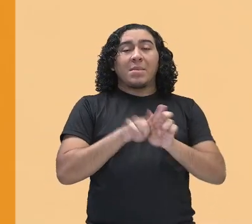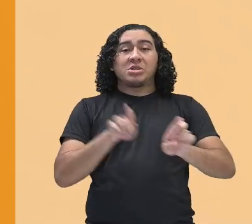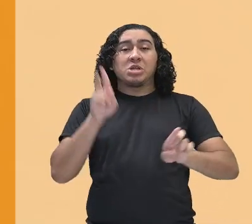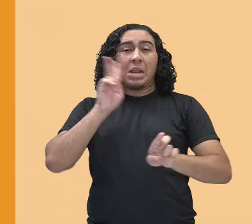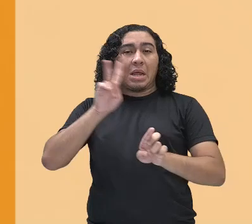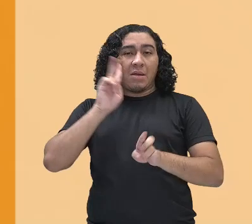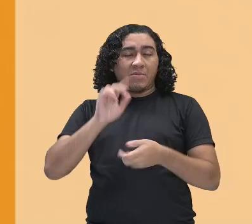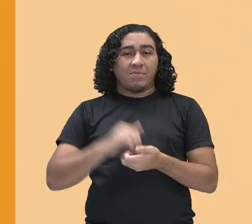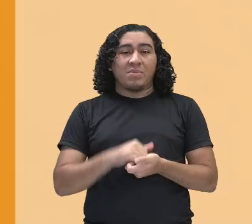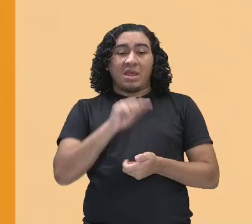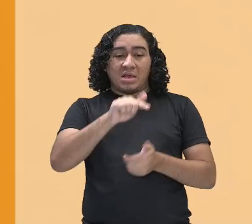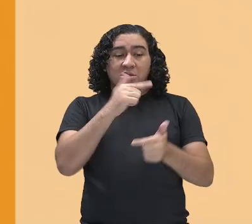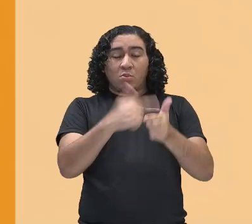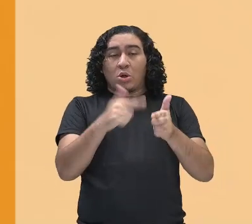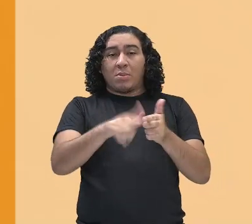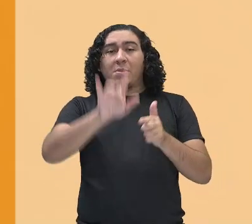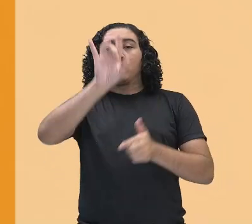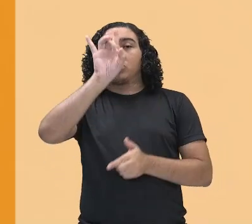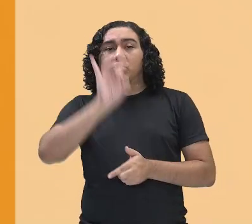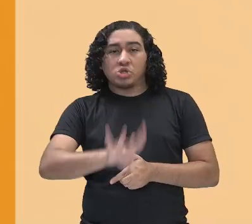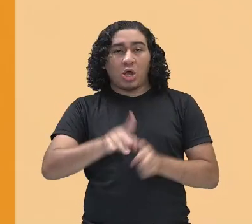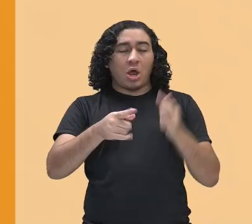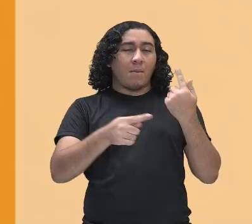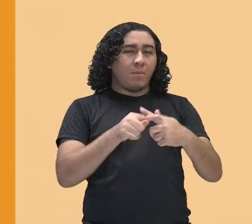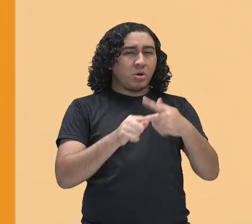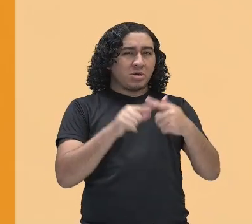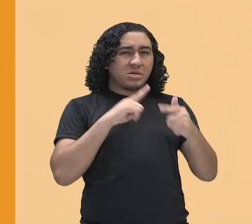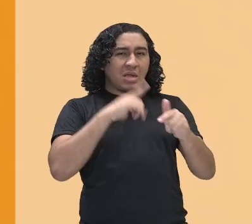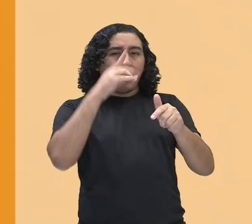não surgiram apenas nesse processo de